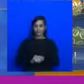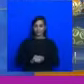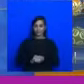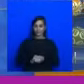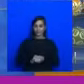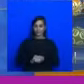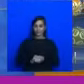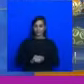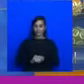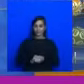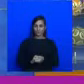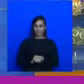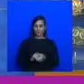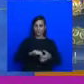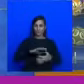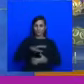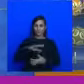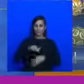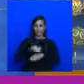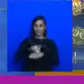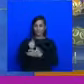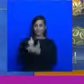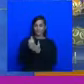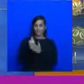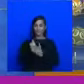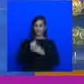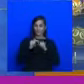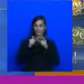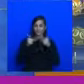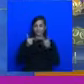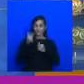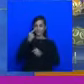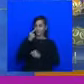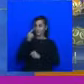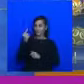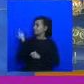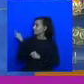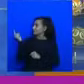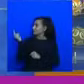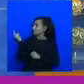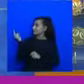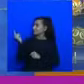18. O globo segue girando, você chamando, a sorte chegando.